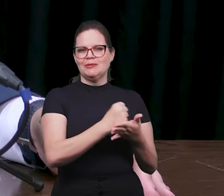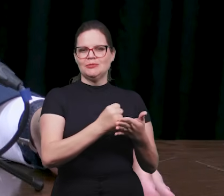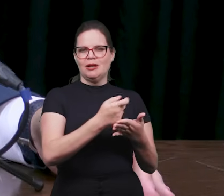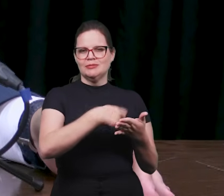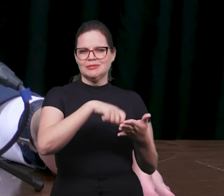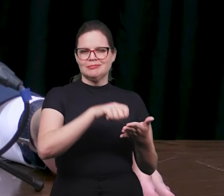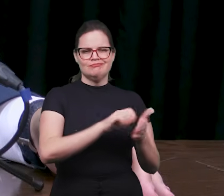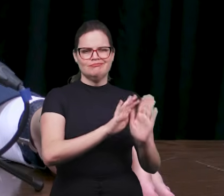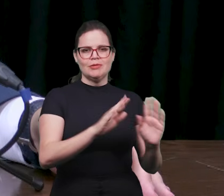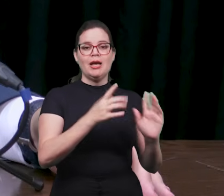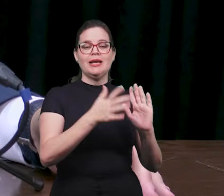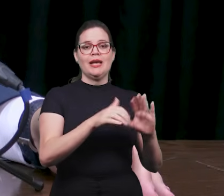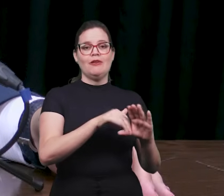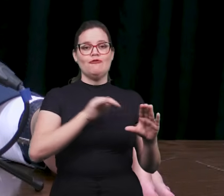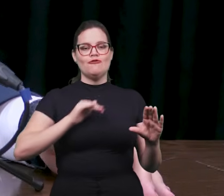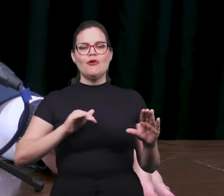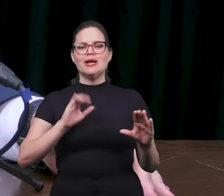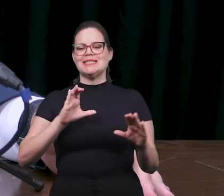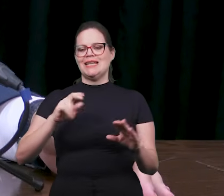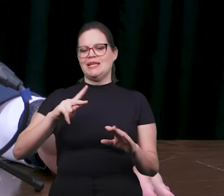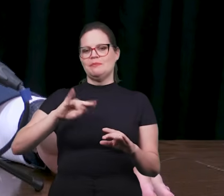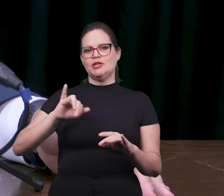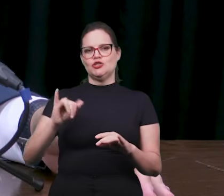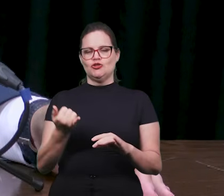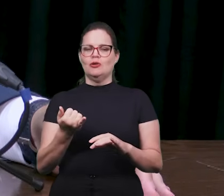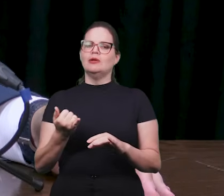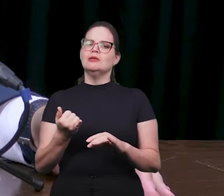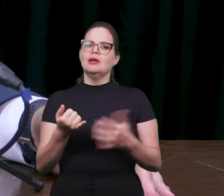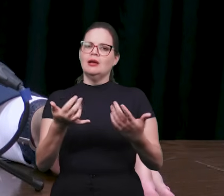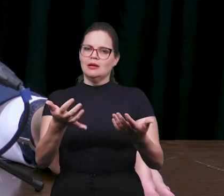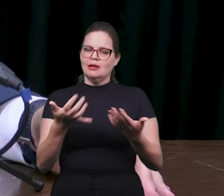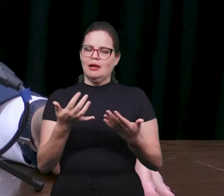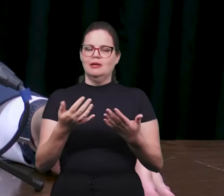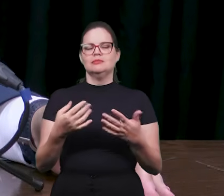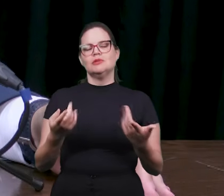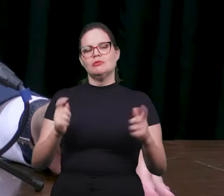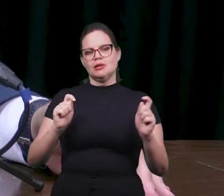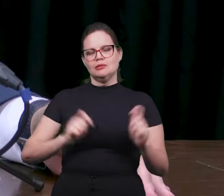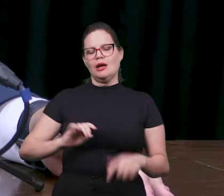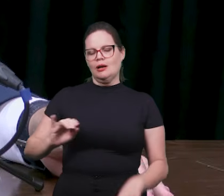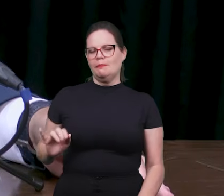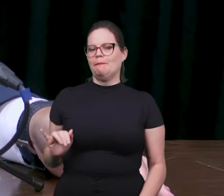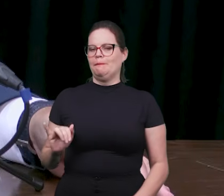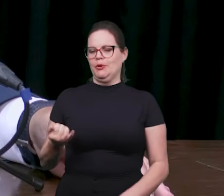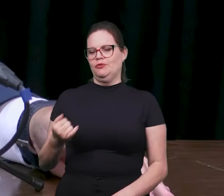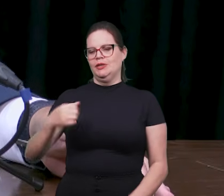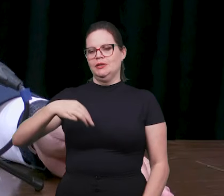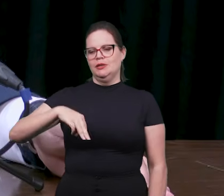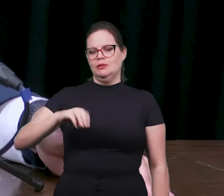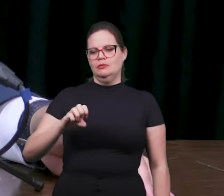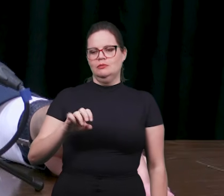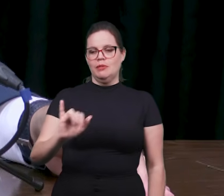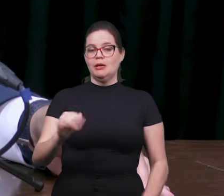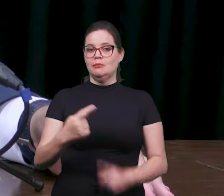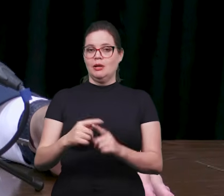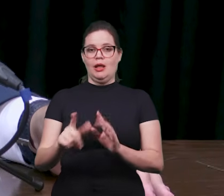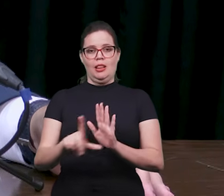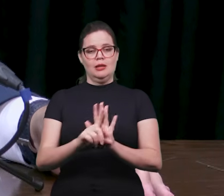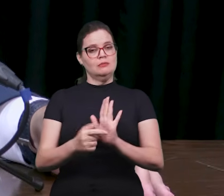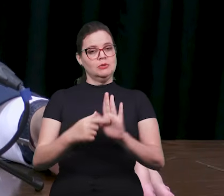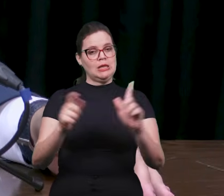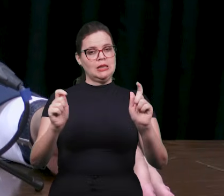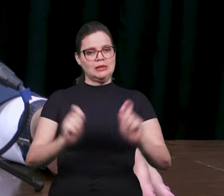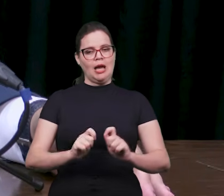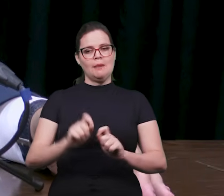vezes precisa emitir uma nota fiscal como pessoa jurídica, e nós temos esse recurso da lei, esse enquadramento